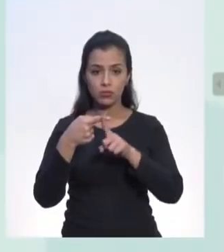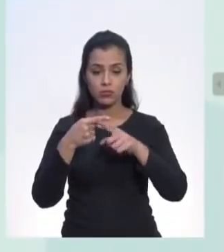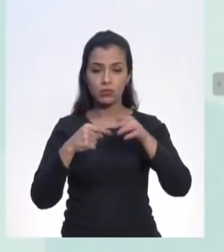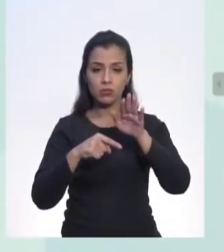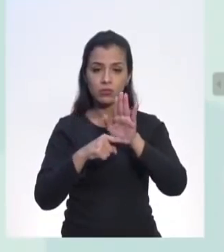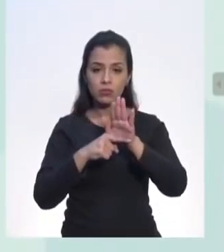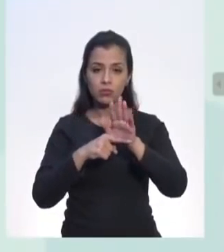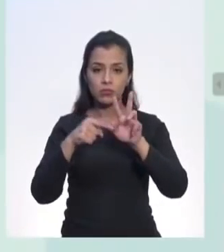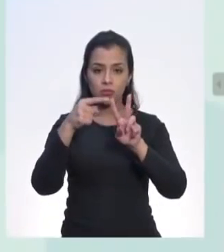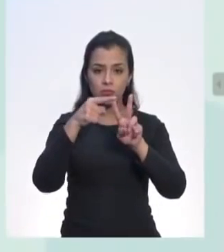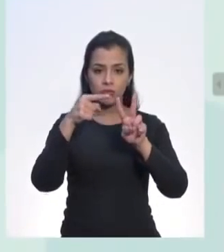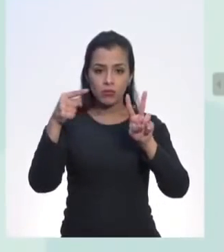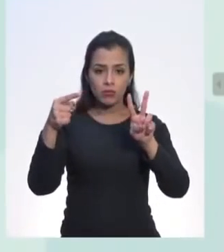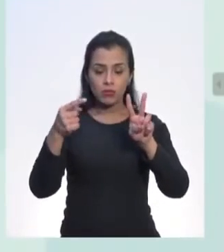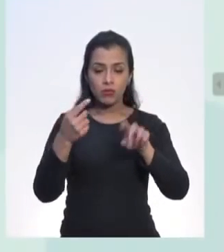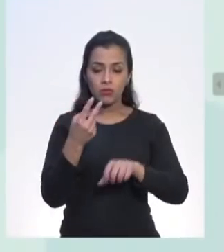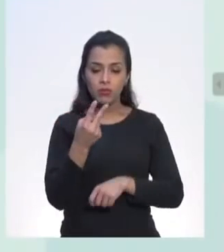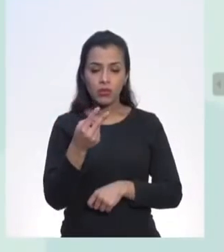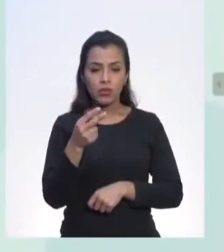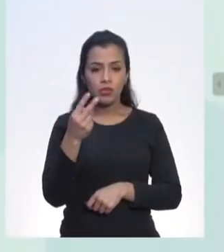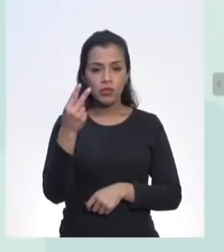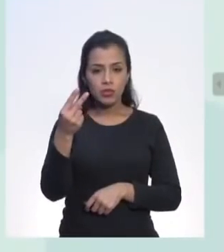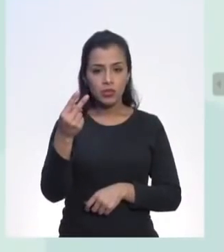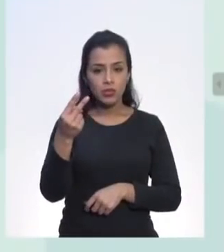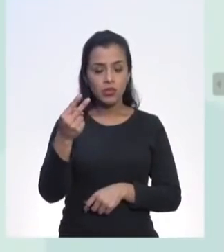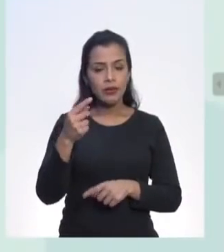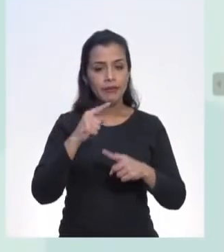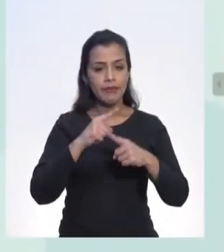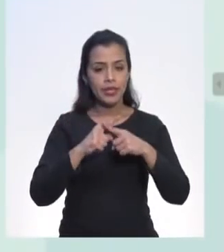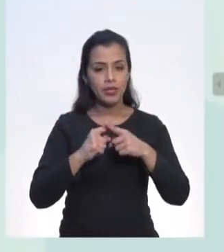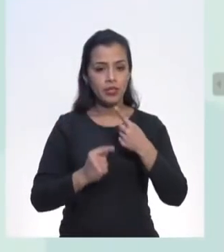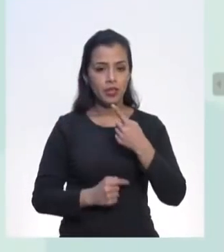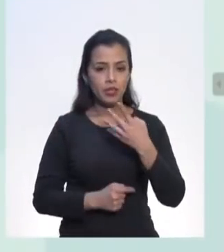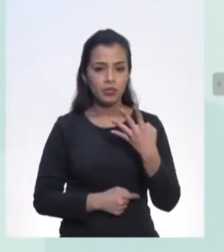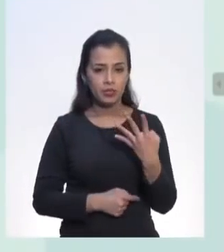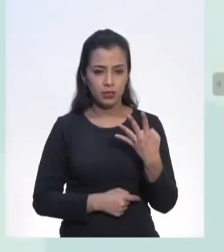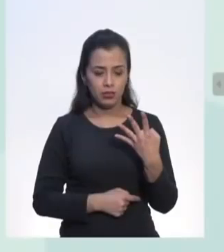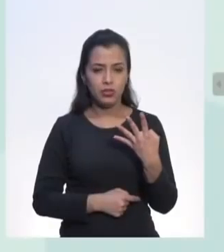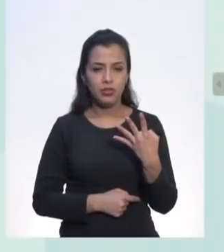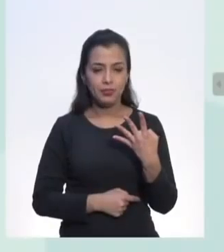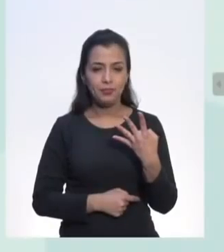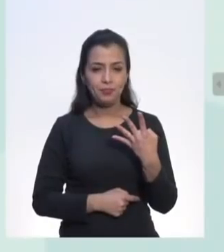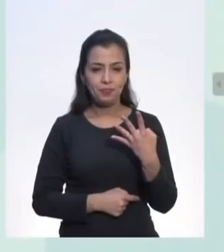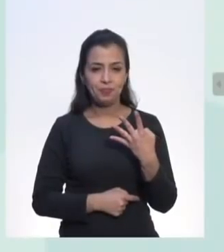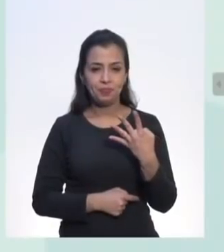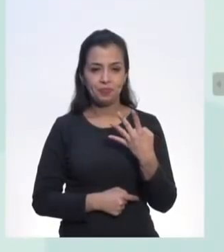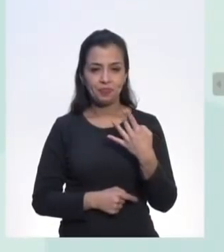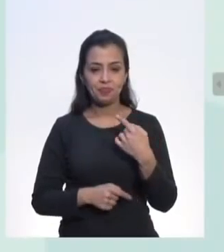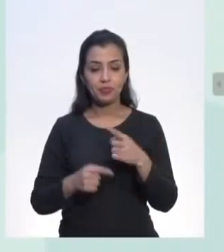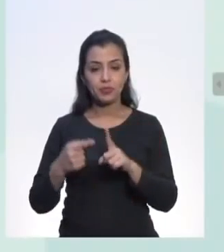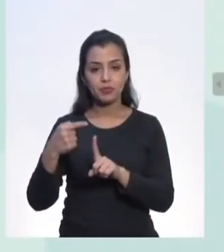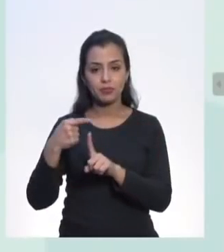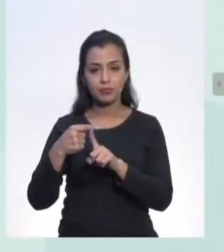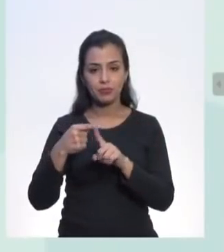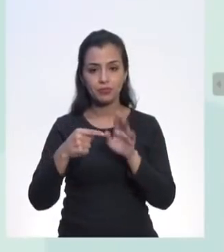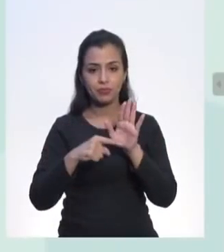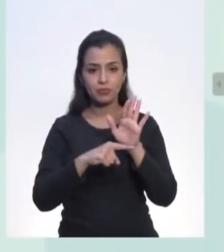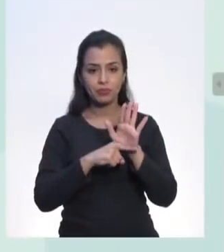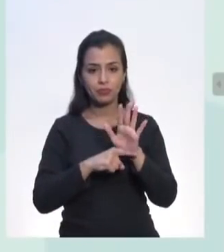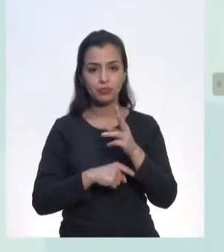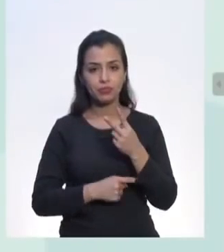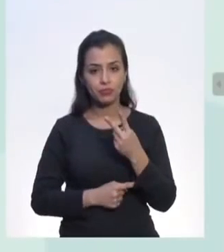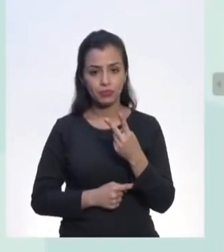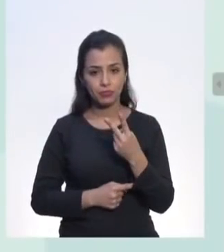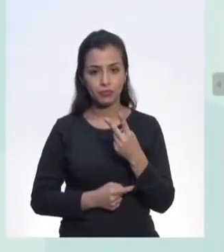raiz quadrada de 2 ao quadrado vezes 14, sobre mais com menos, menos, 2 vezes 1,